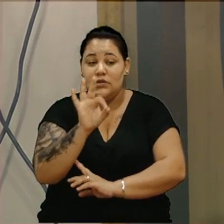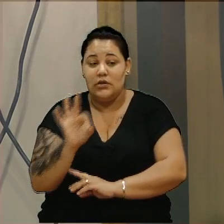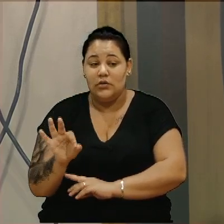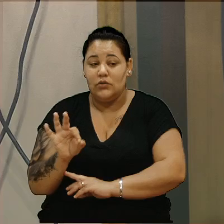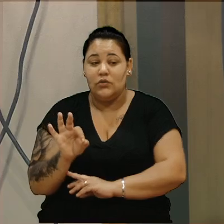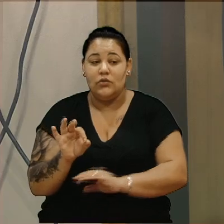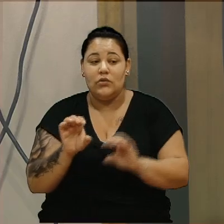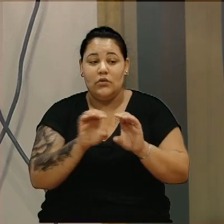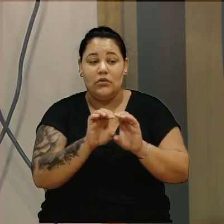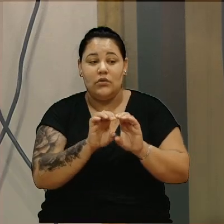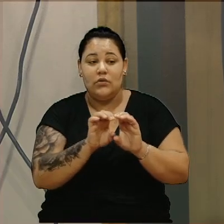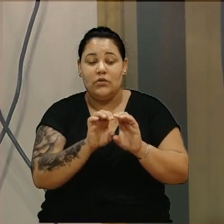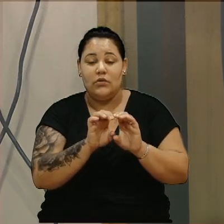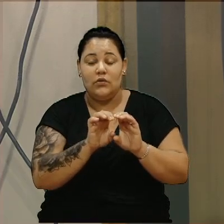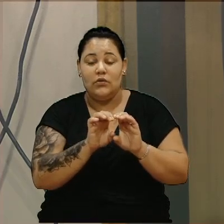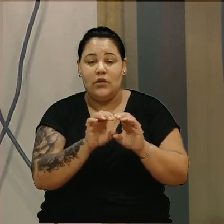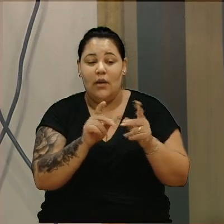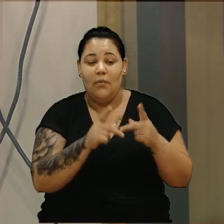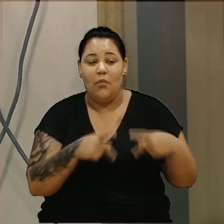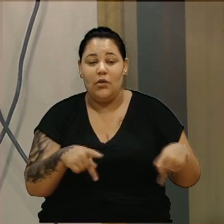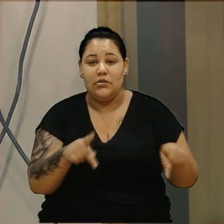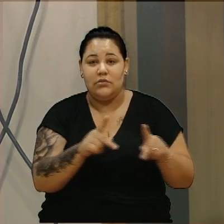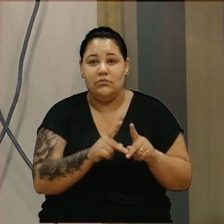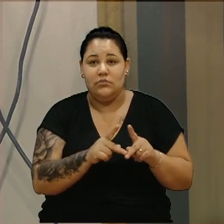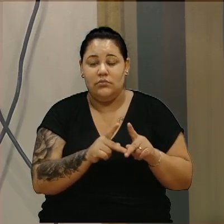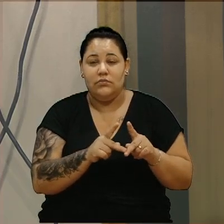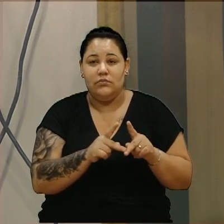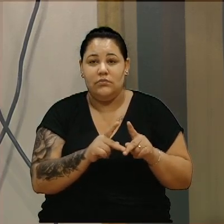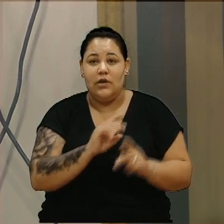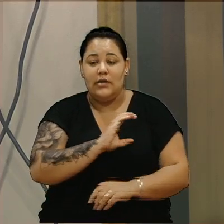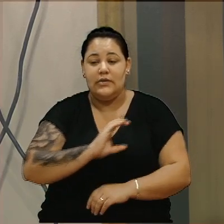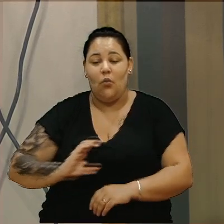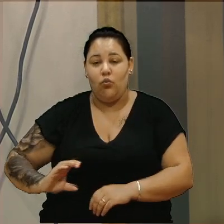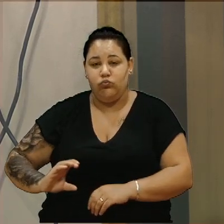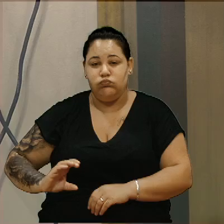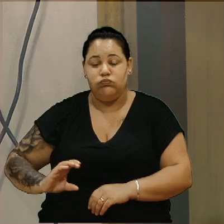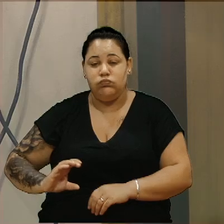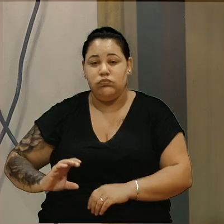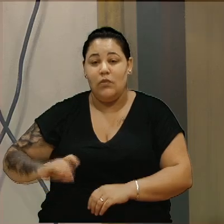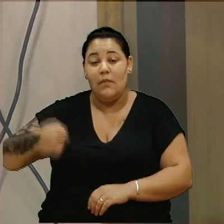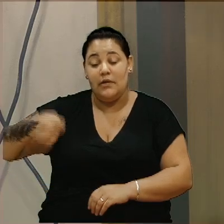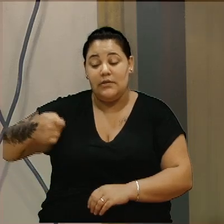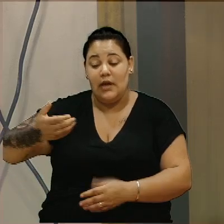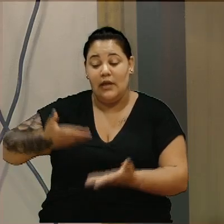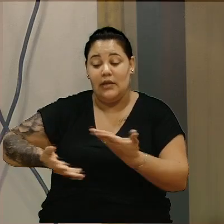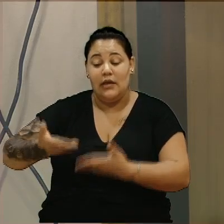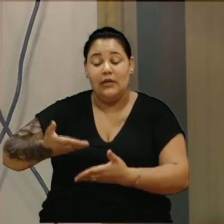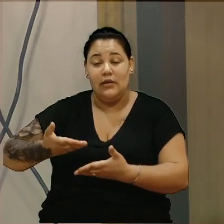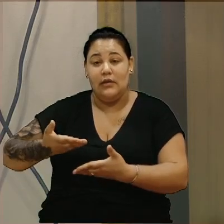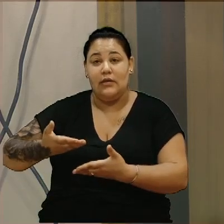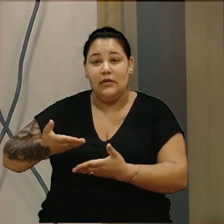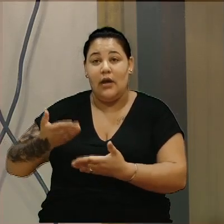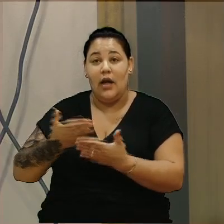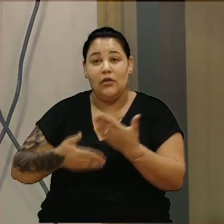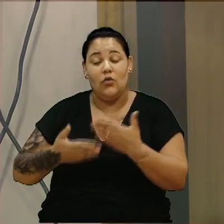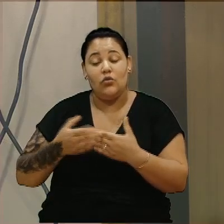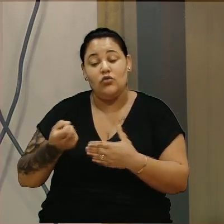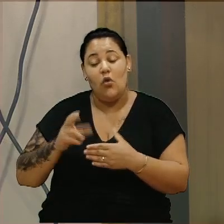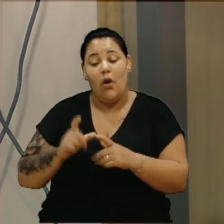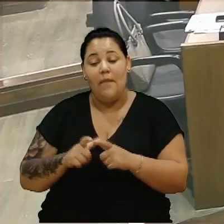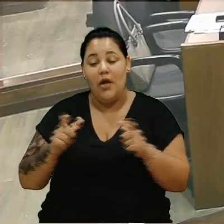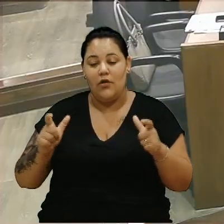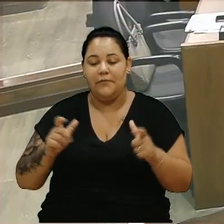um projeto, para ele ser público, ele tem que atender a todos ou, no mínimo, a maioria, né? Exato. Obrigado,